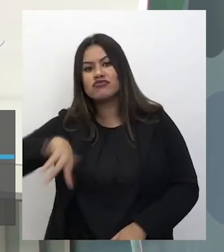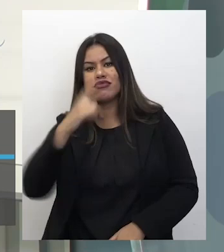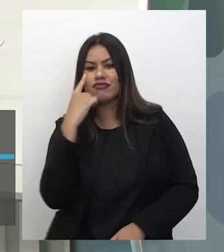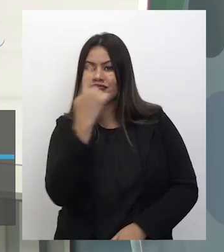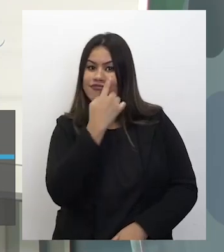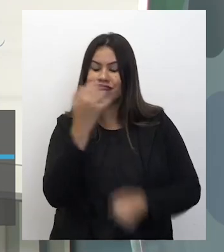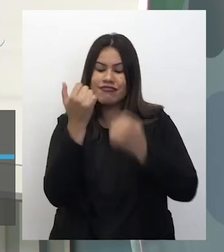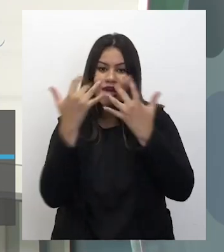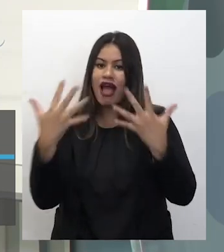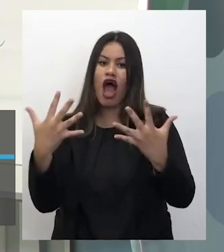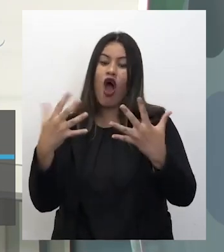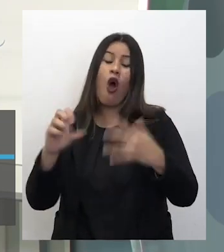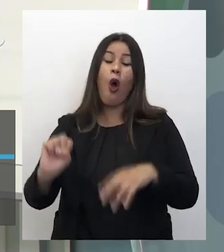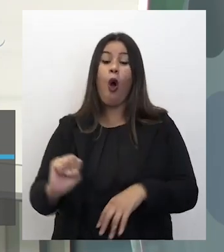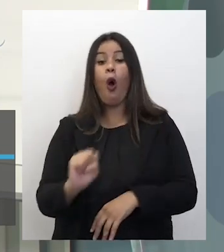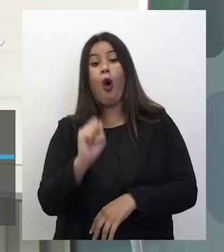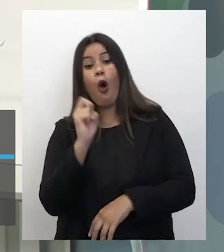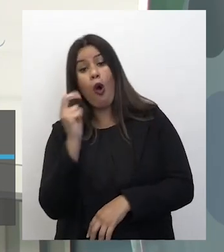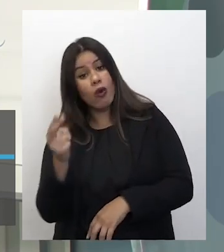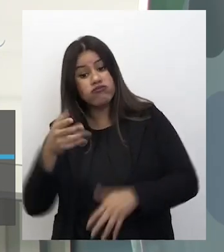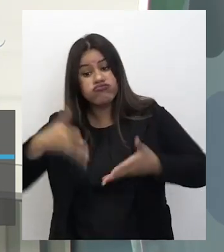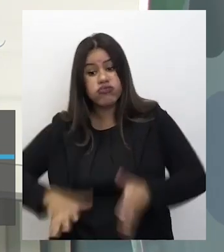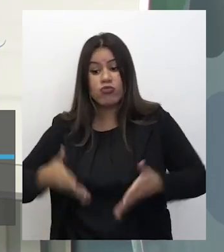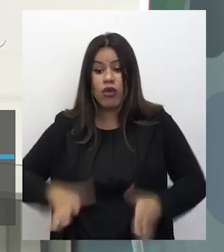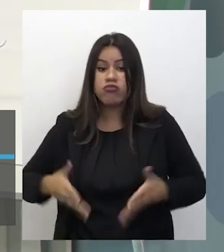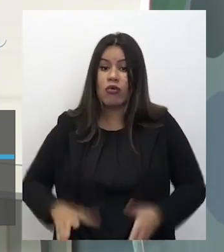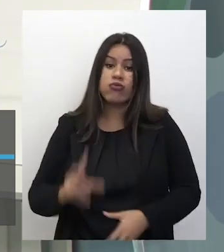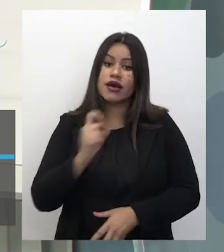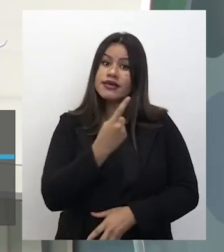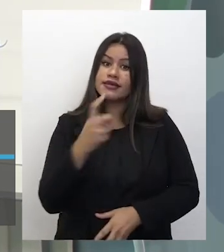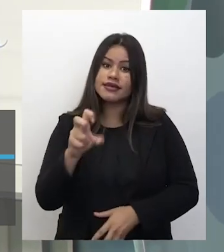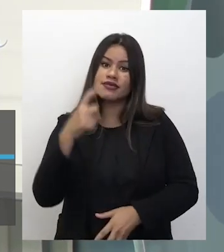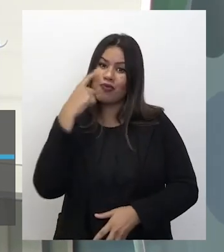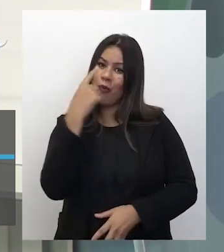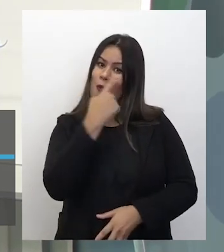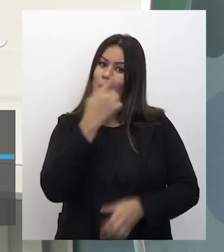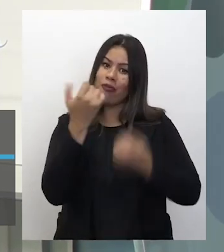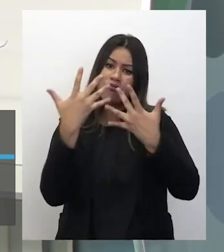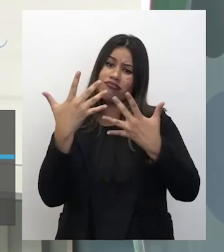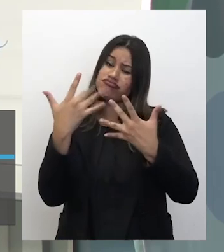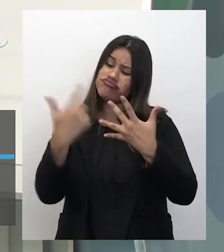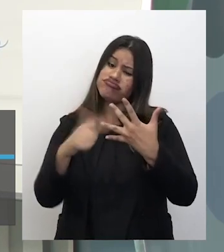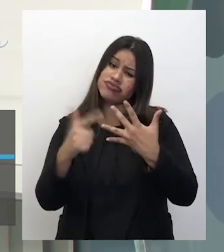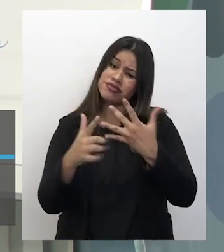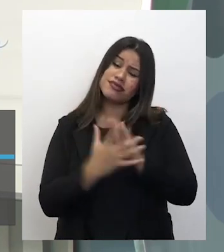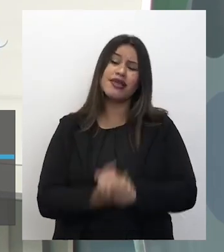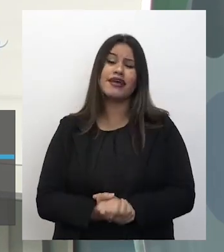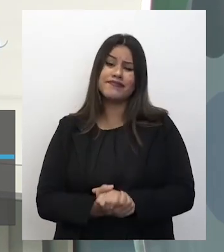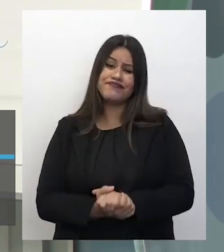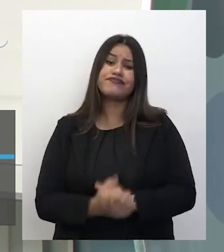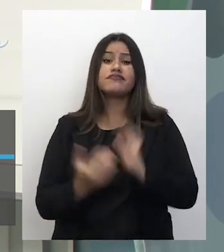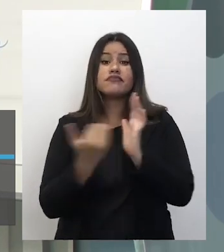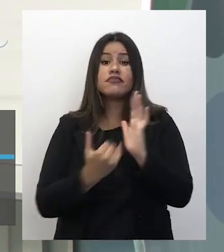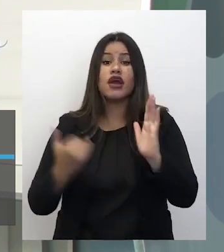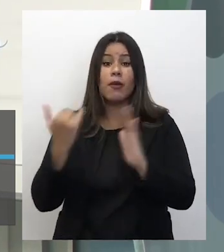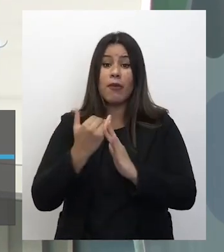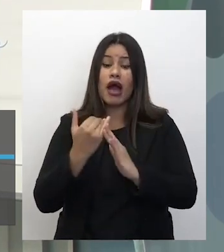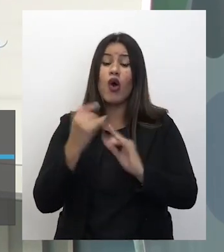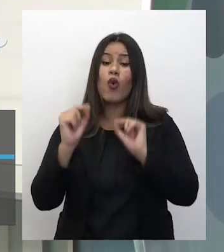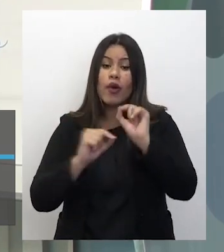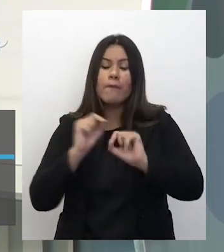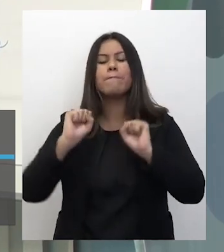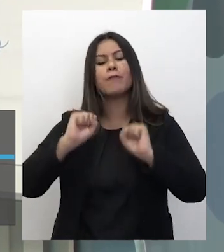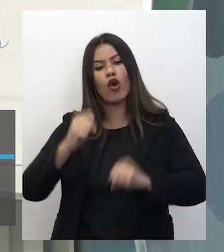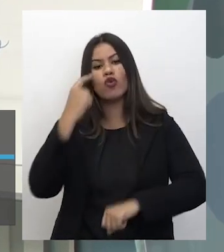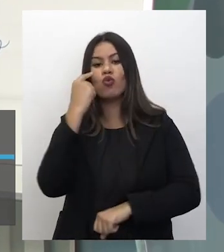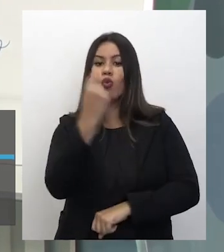É um sorteio da natureza, é uma probabilidade. A probabilidade maior é de ter olho escuro. A probabilidade menor é